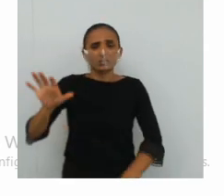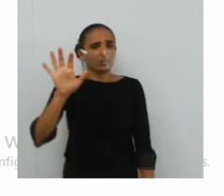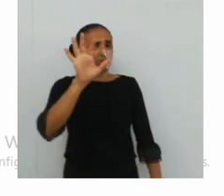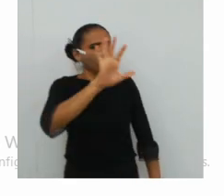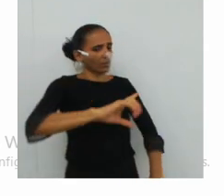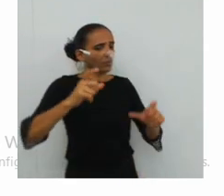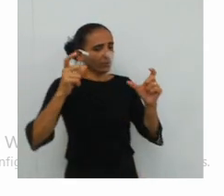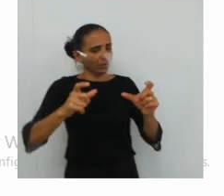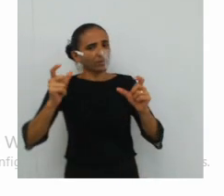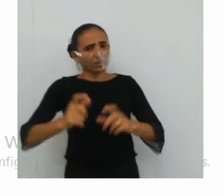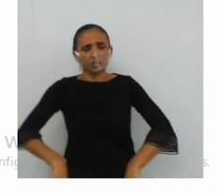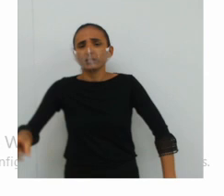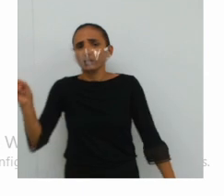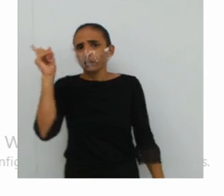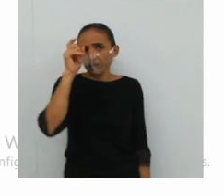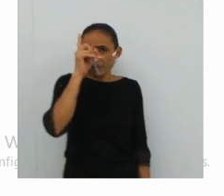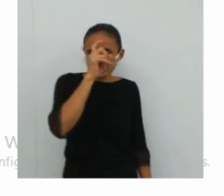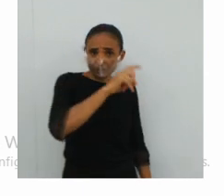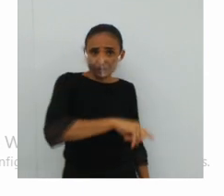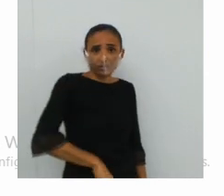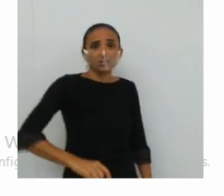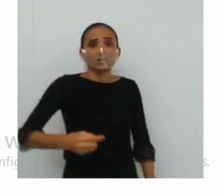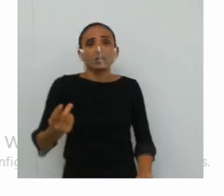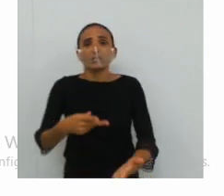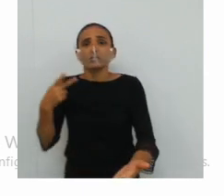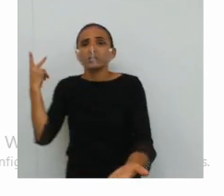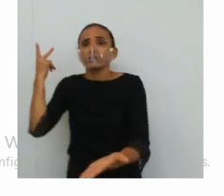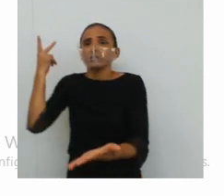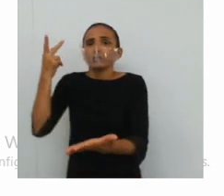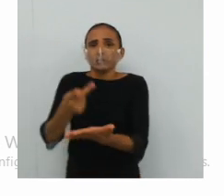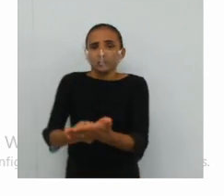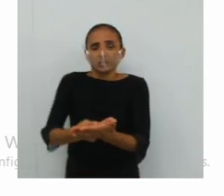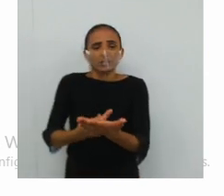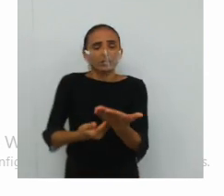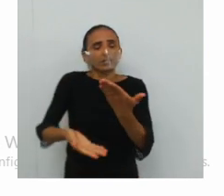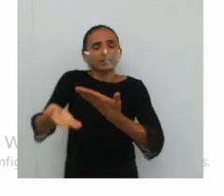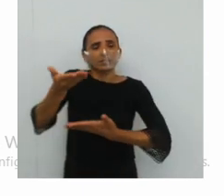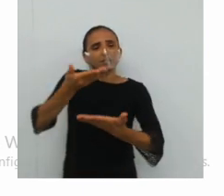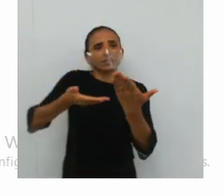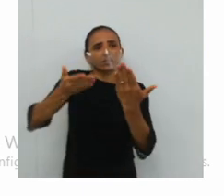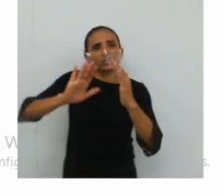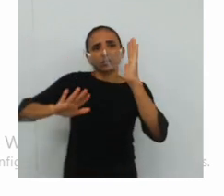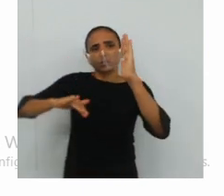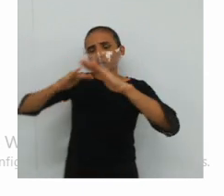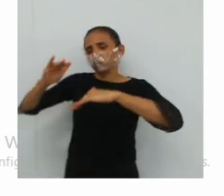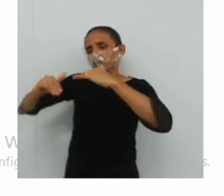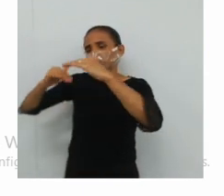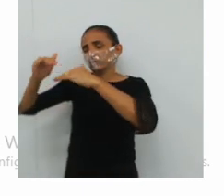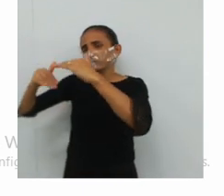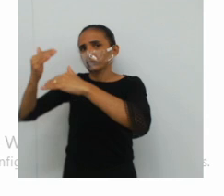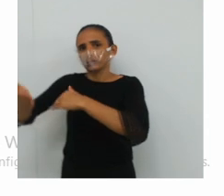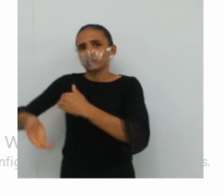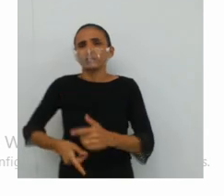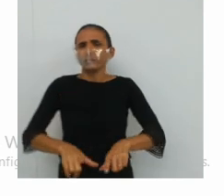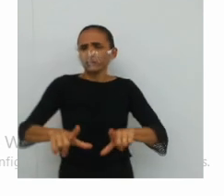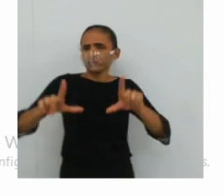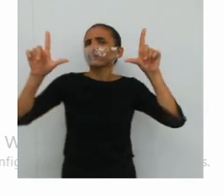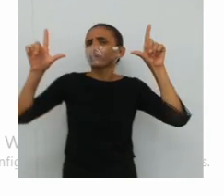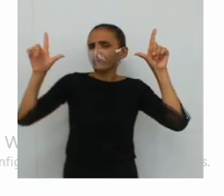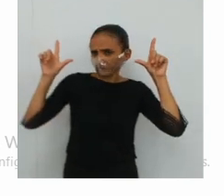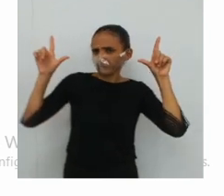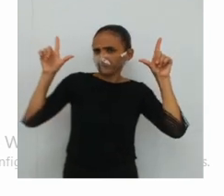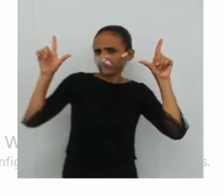muito precário, ok? Uma outra situação que nós temos aí na relação de produção são os cinturões verdes. Você está vendo